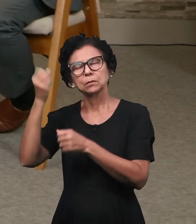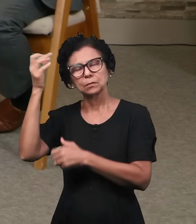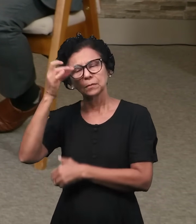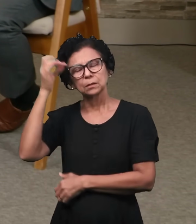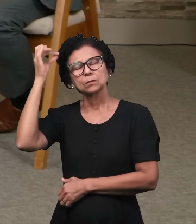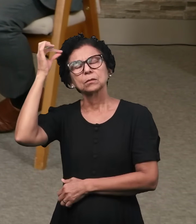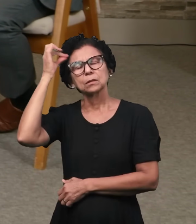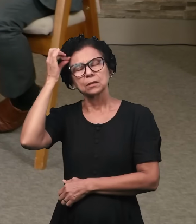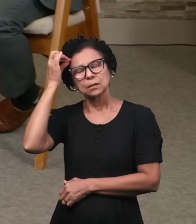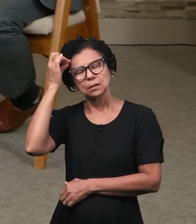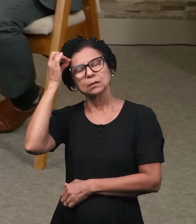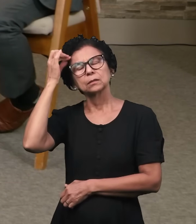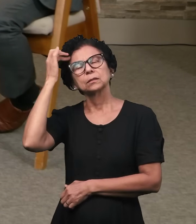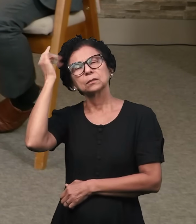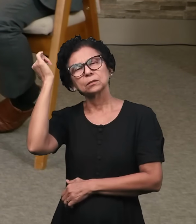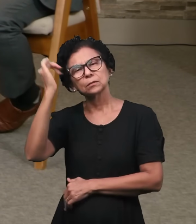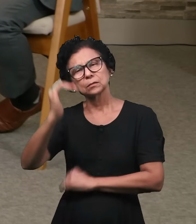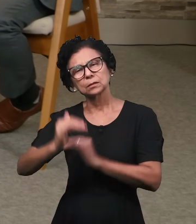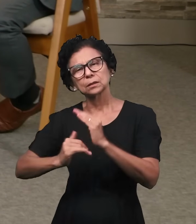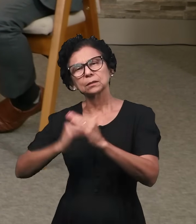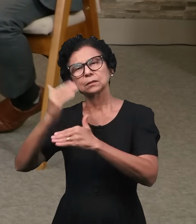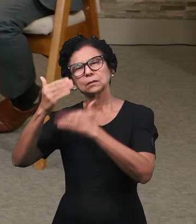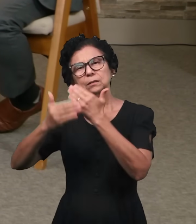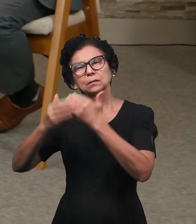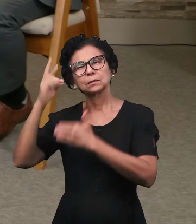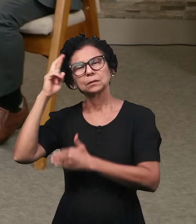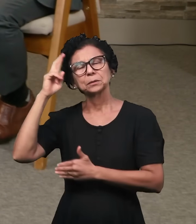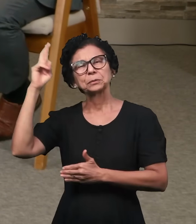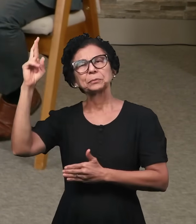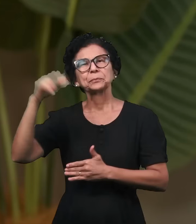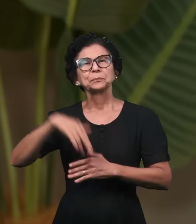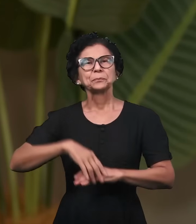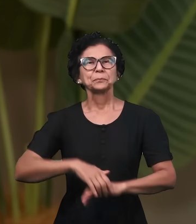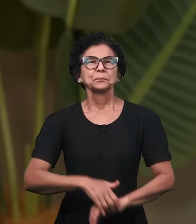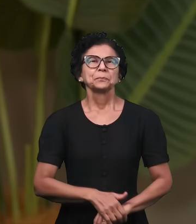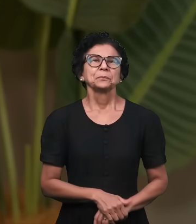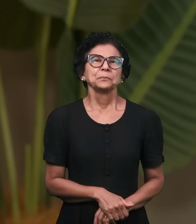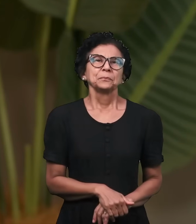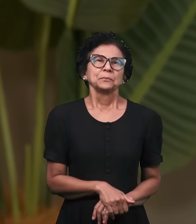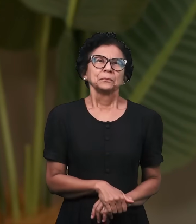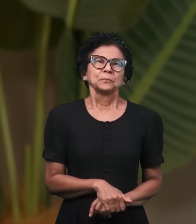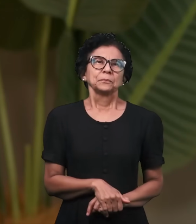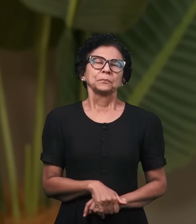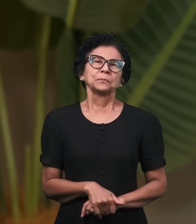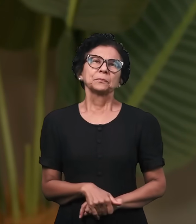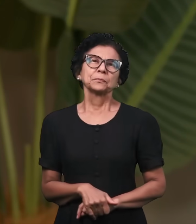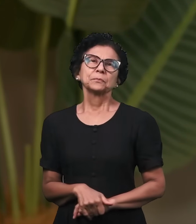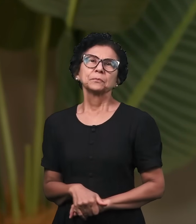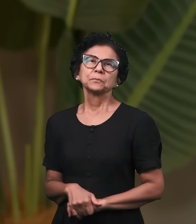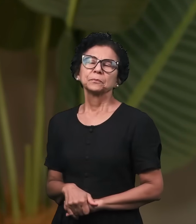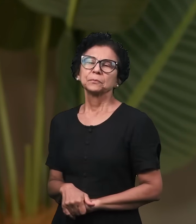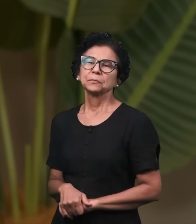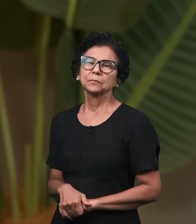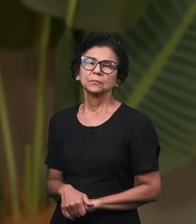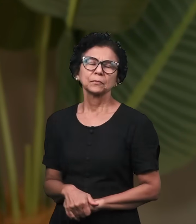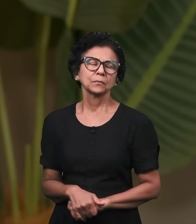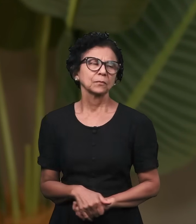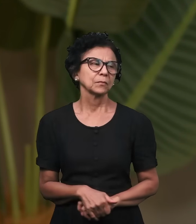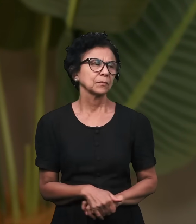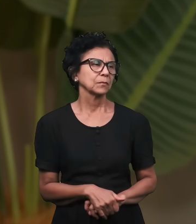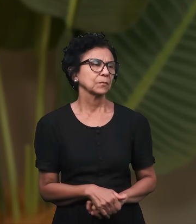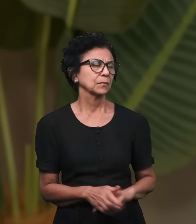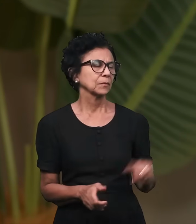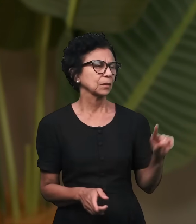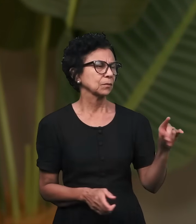Crescemos debaixo do tabernáculo do Senhor. E agora sim, você dizia aqui